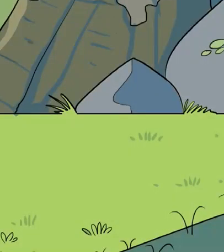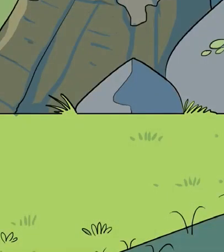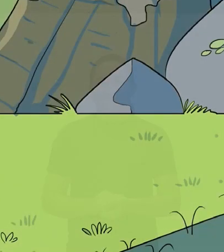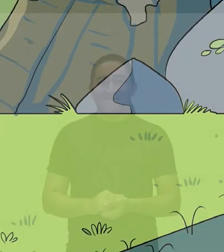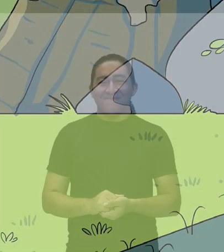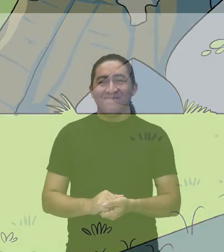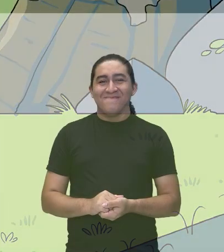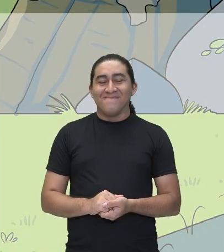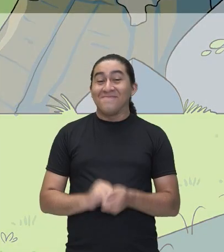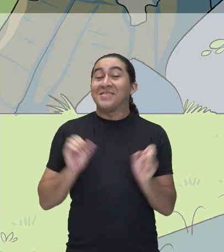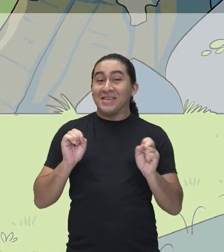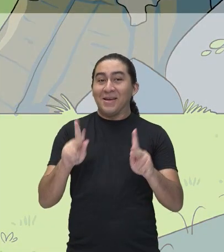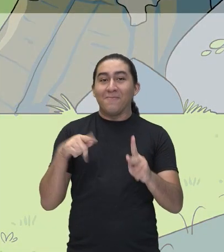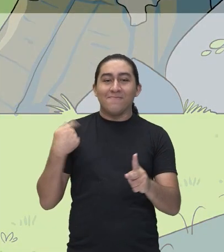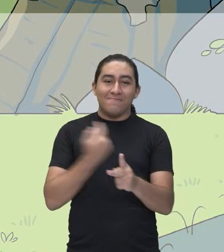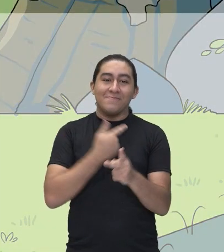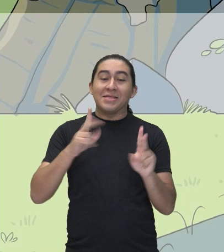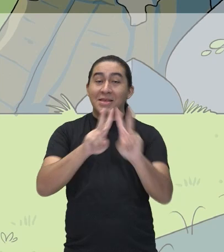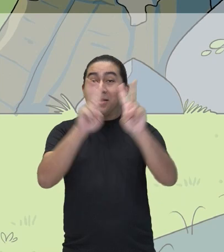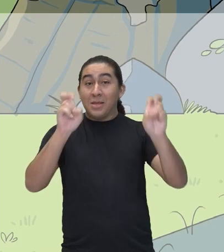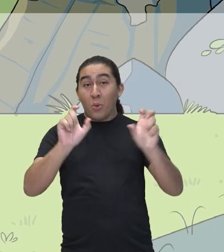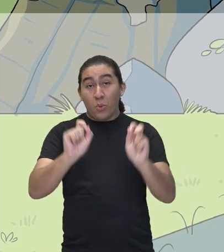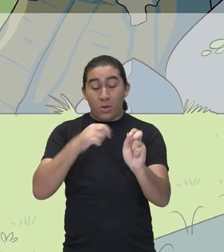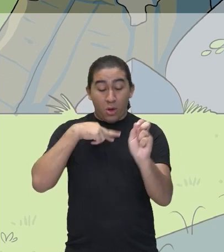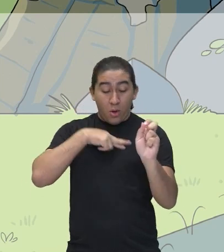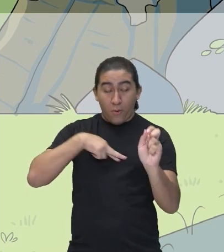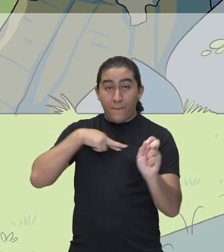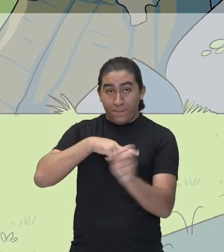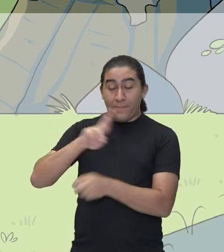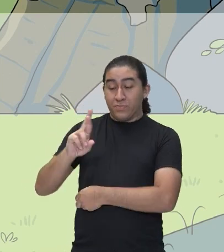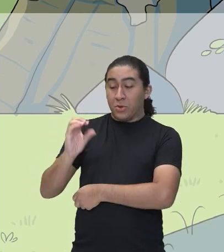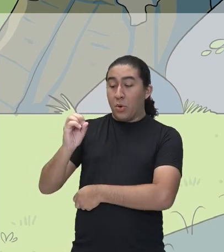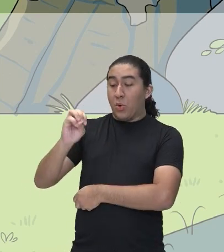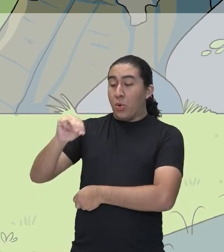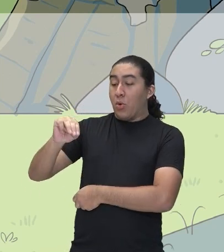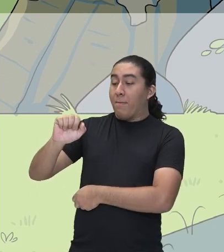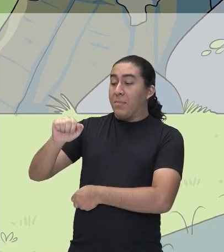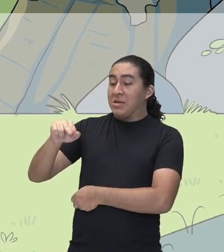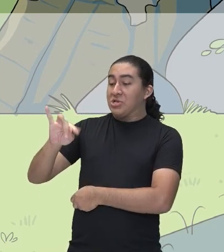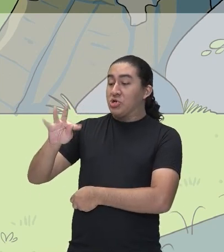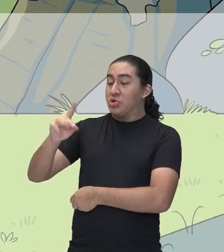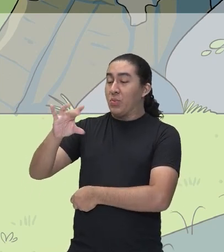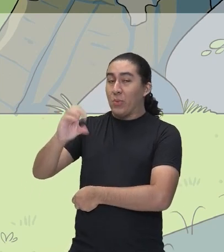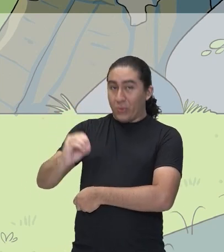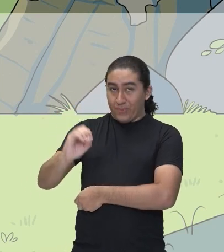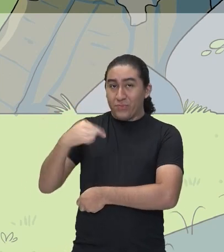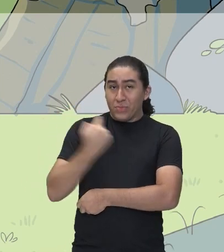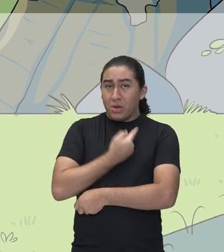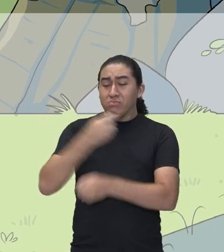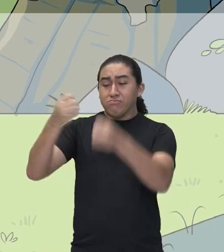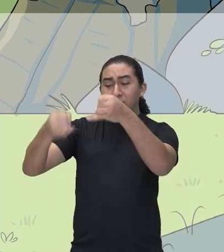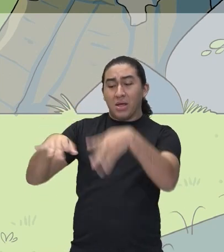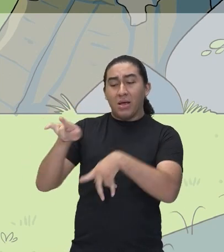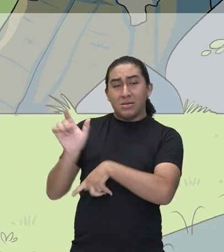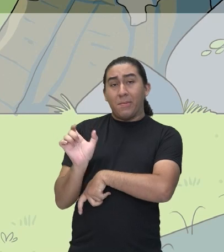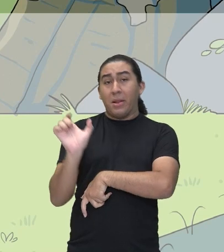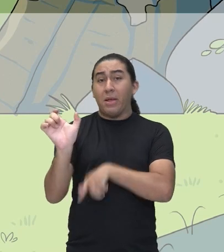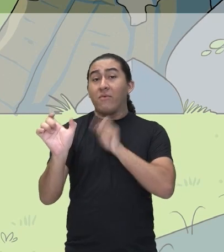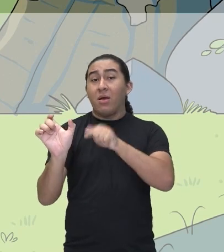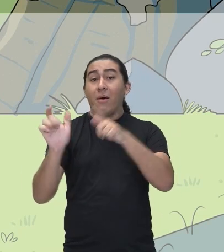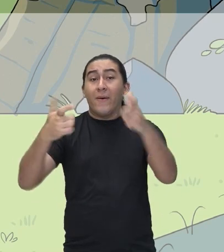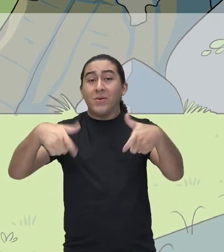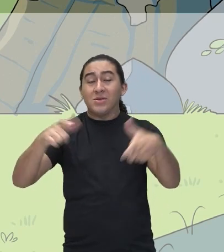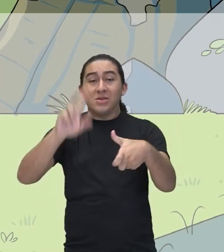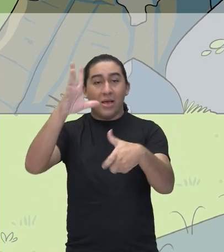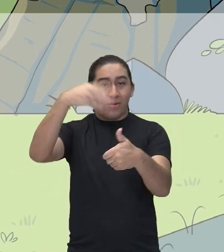É isso aí, nós falamos sobre o romantismo, né? A gente vai falar sobre o romantismo no